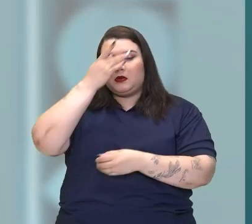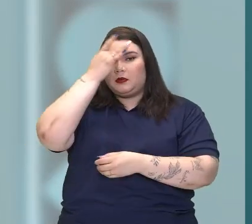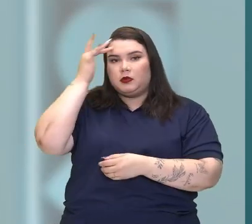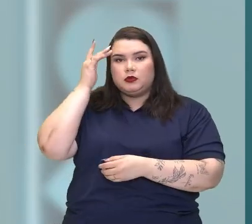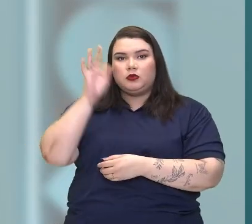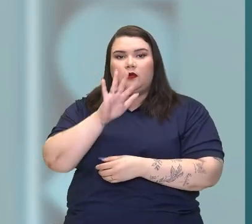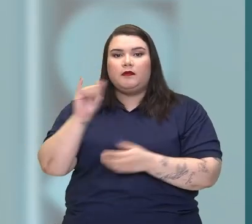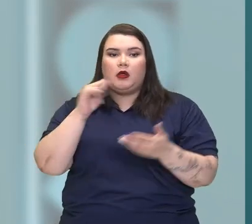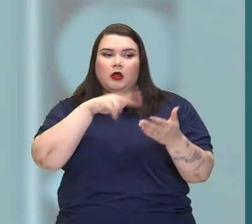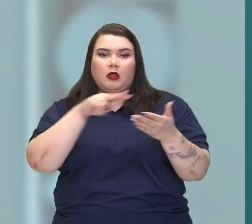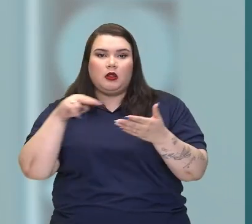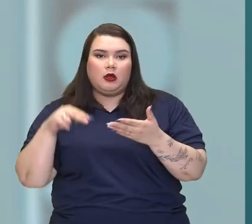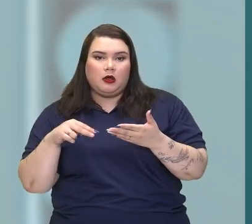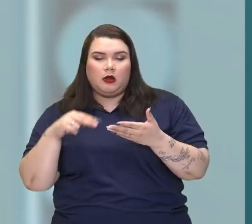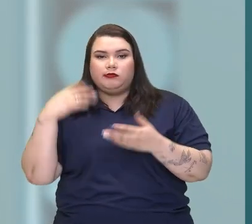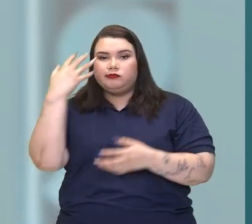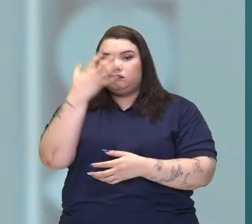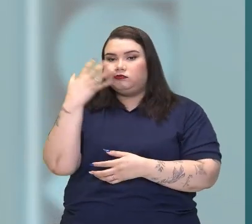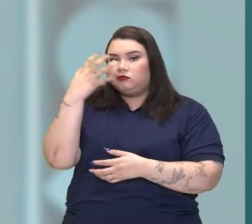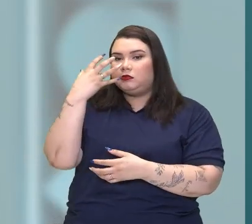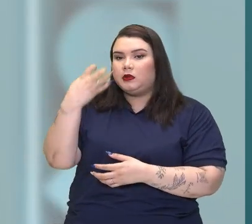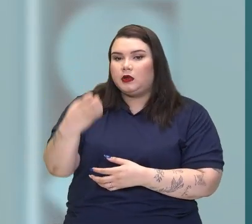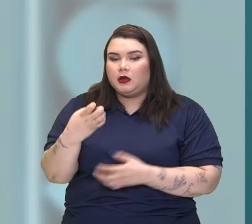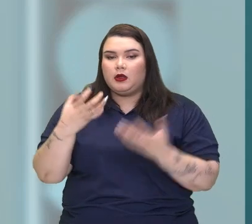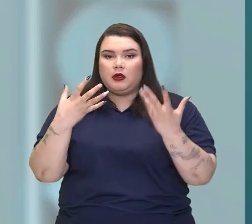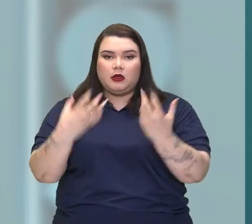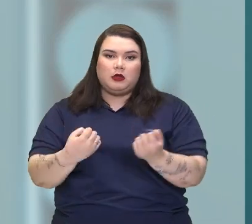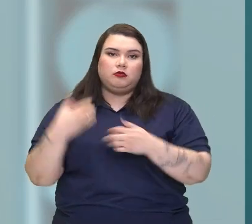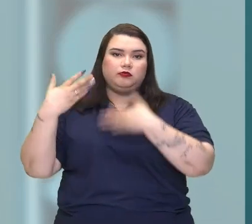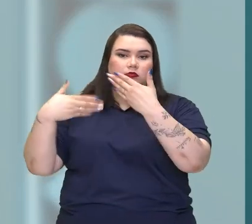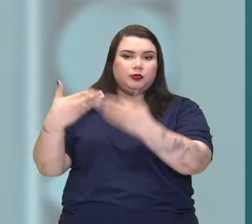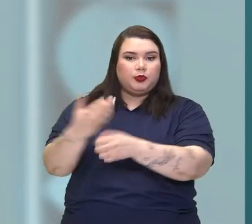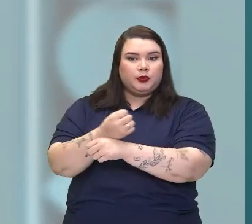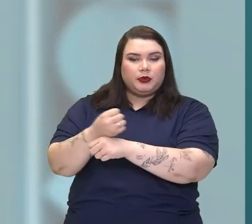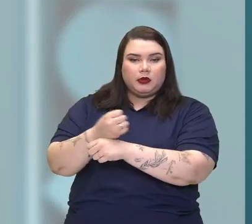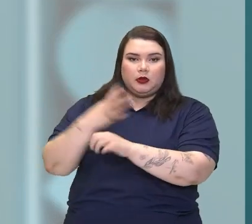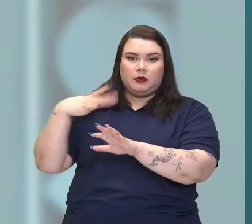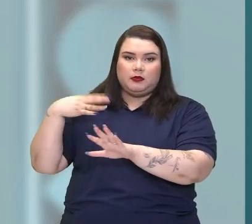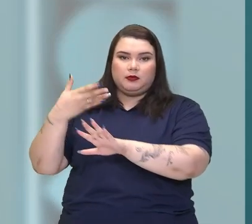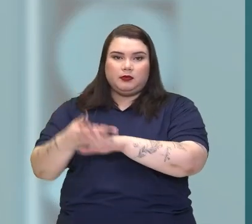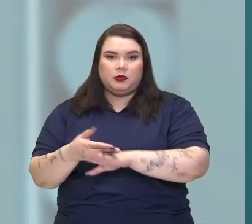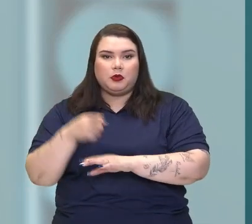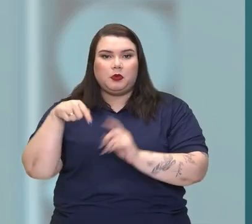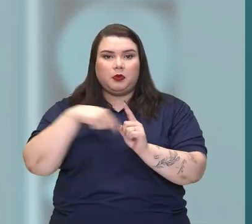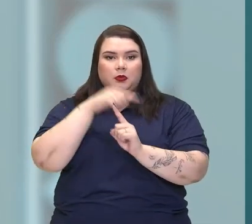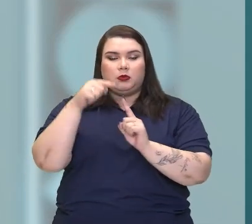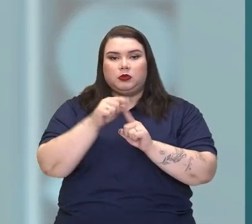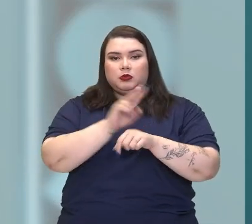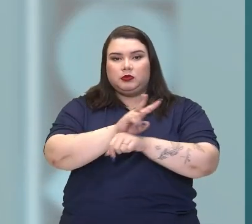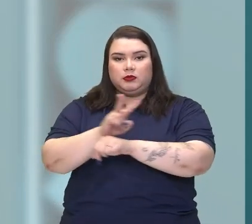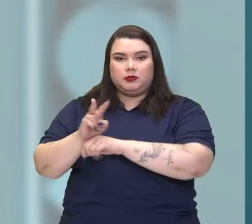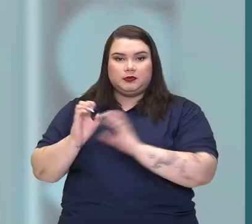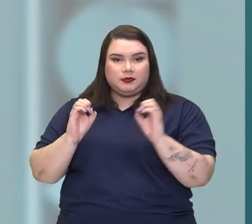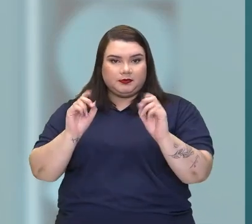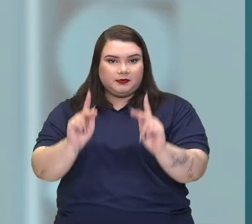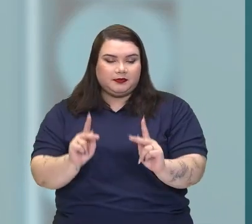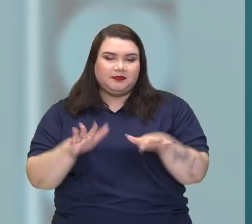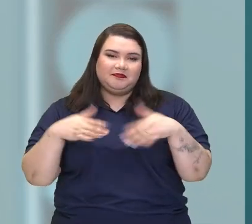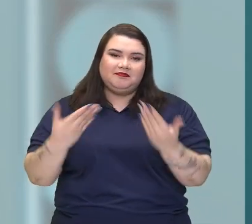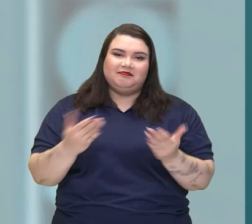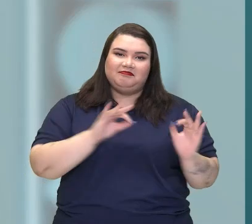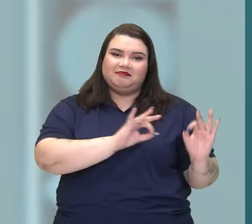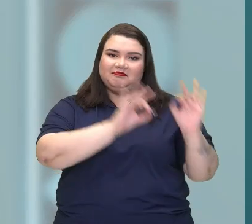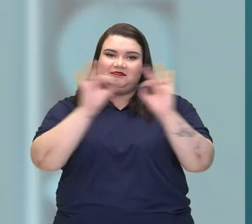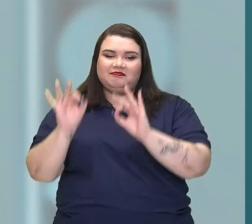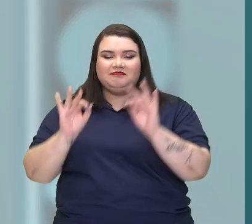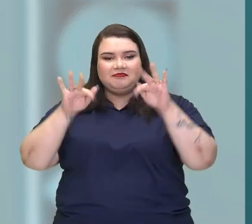mundo ou aos próprios nativos ao longo do tempo, até chegar nessa ideia de preservação. Perfeito? E como não há mais nada a